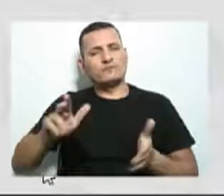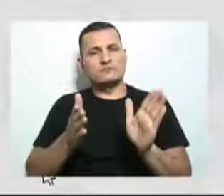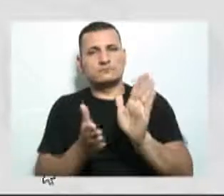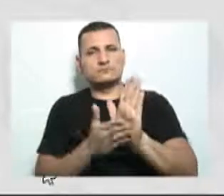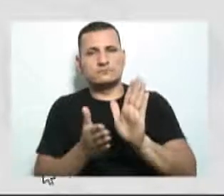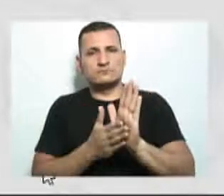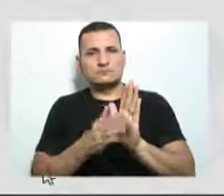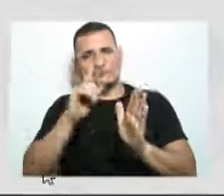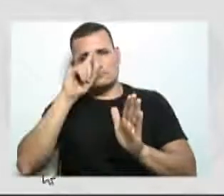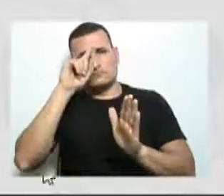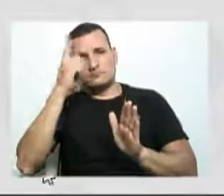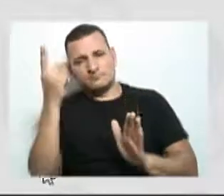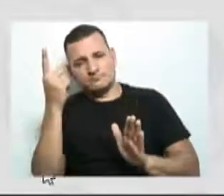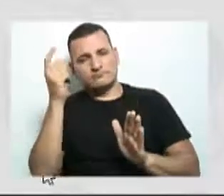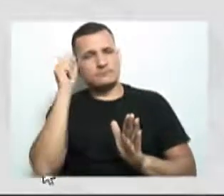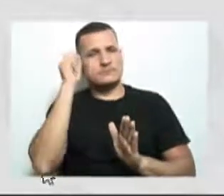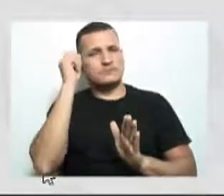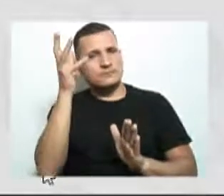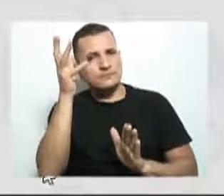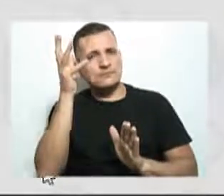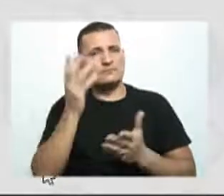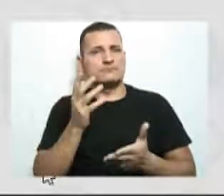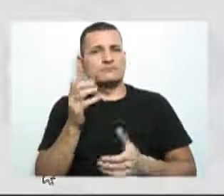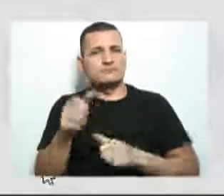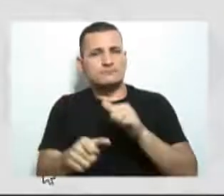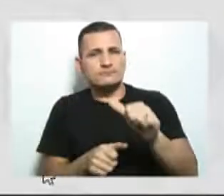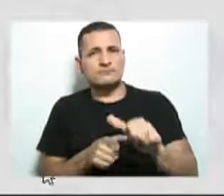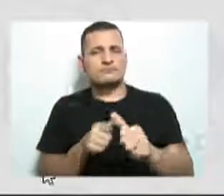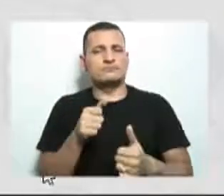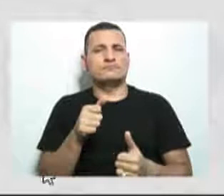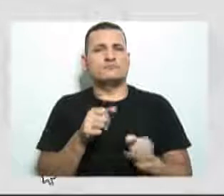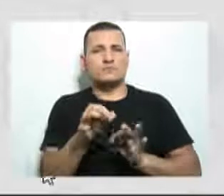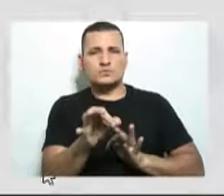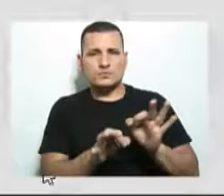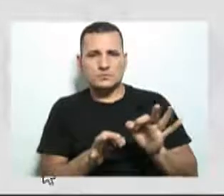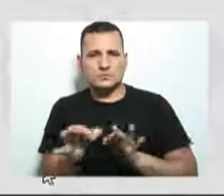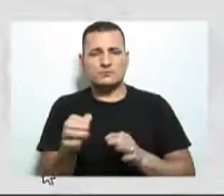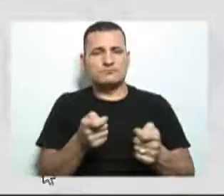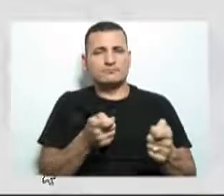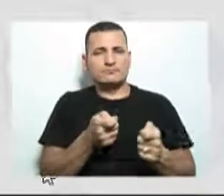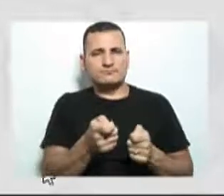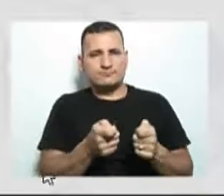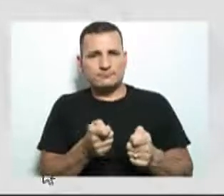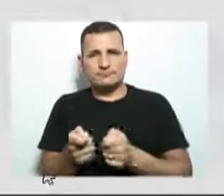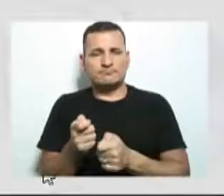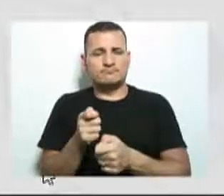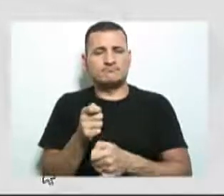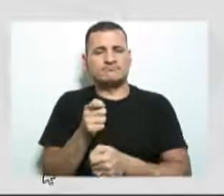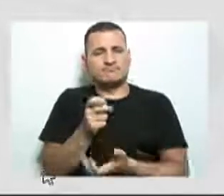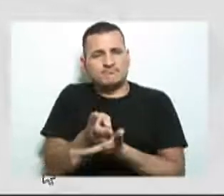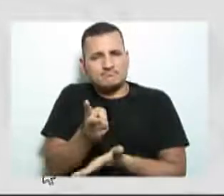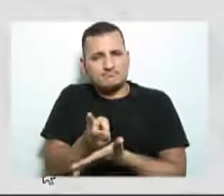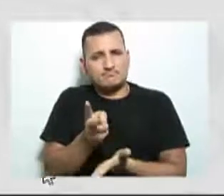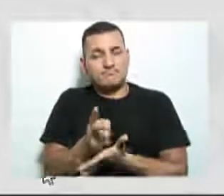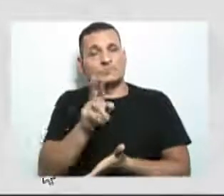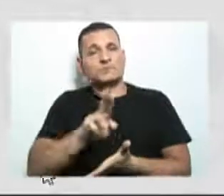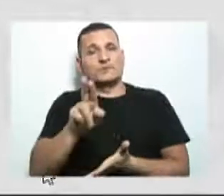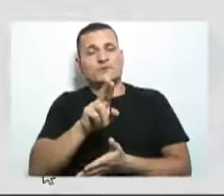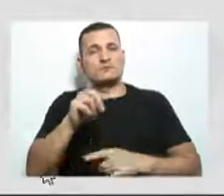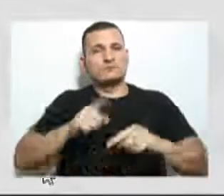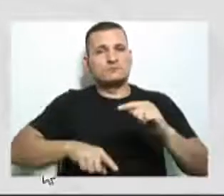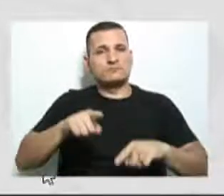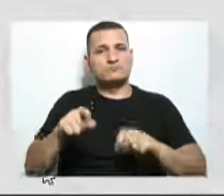criar, inventar, projetar, transformar, produzir, controlar, manter e usar produtos